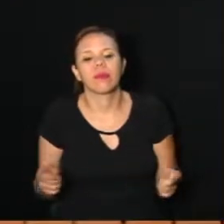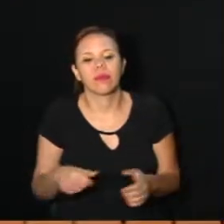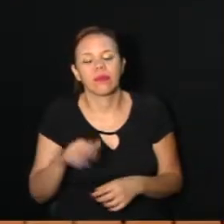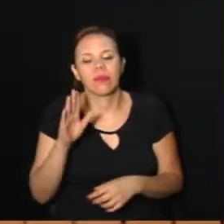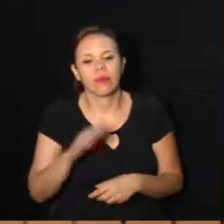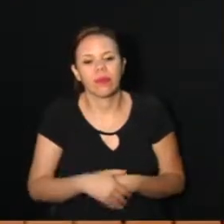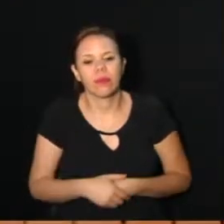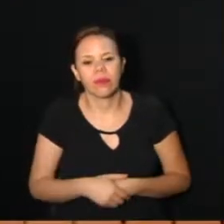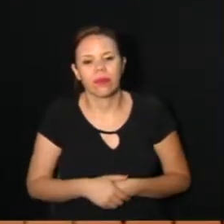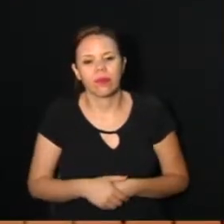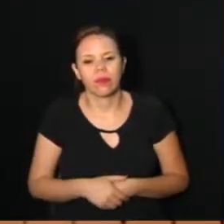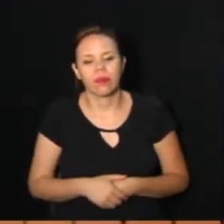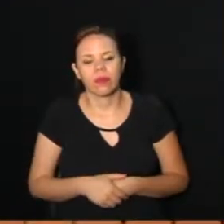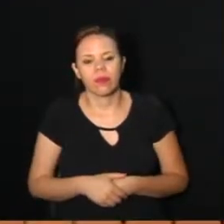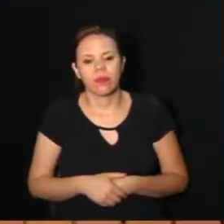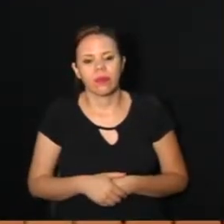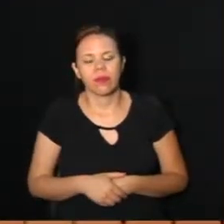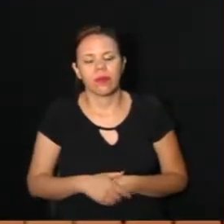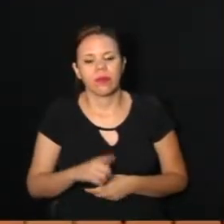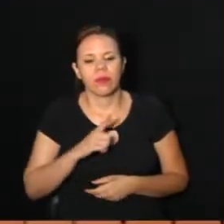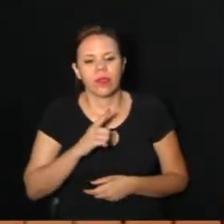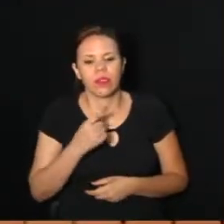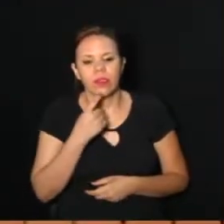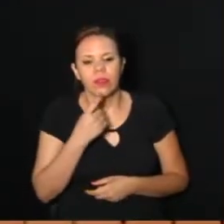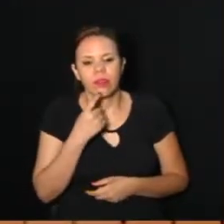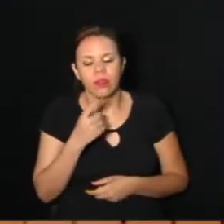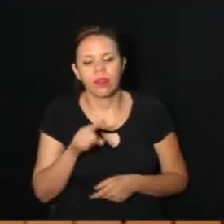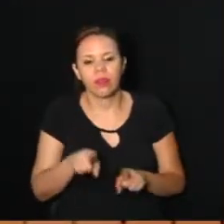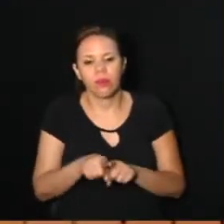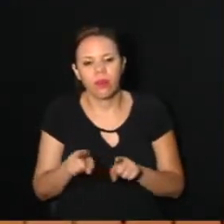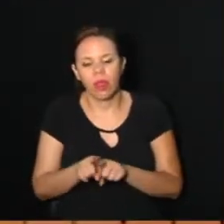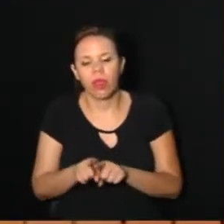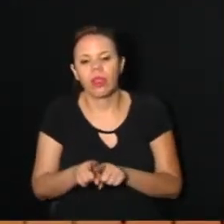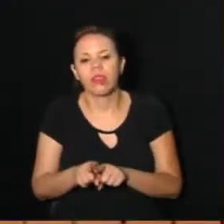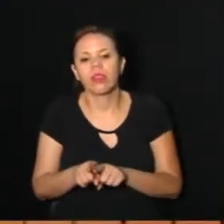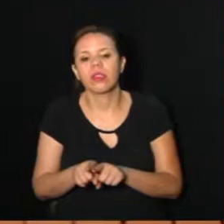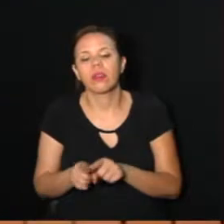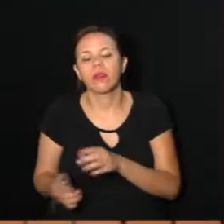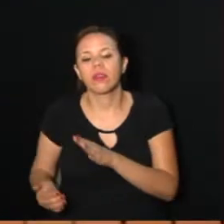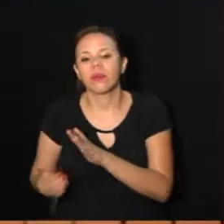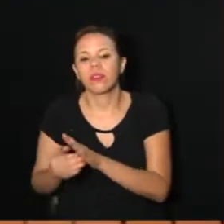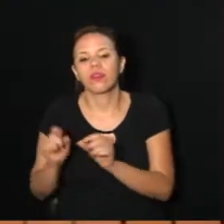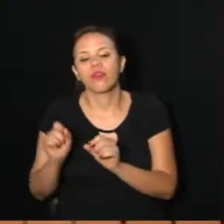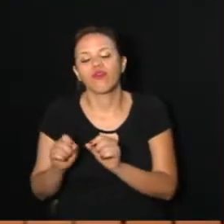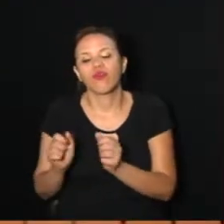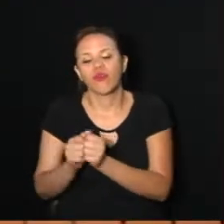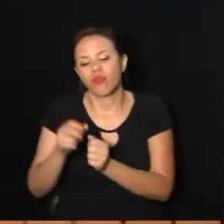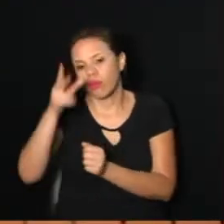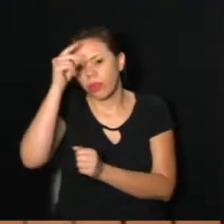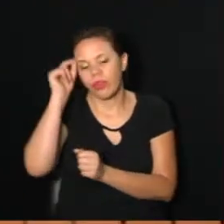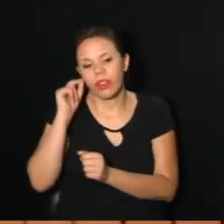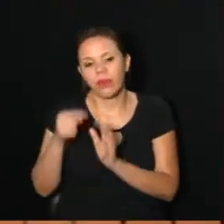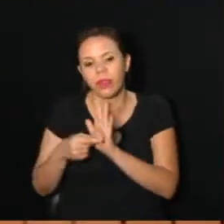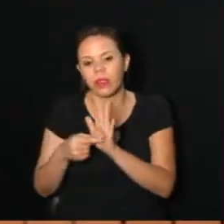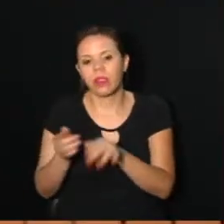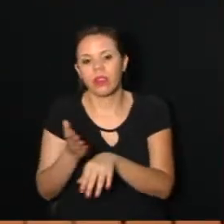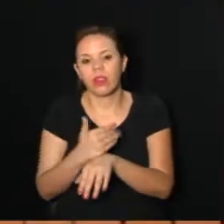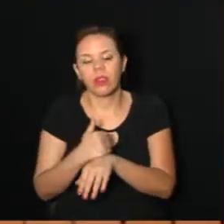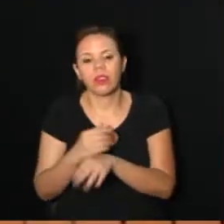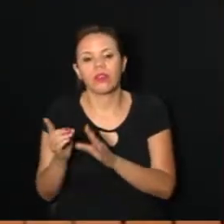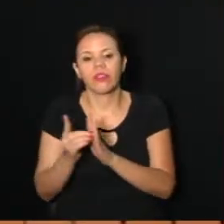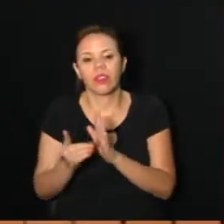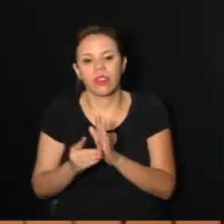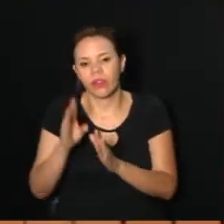mais esse horizonte para Campinas, ou estamos restringindo. Digo ao prefeito e faria uma apresentação aqui antes da gente fazer um decreto.